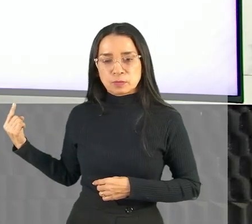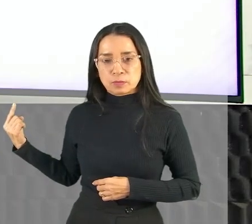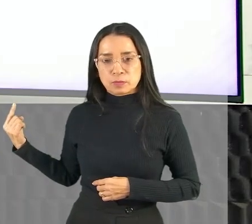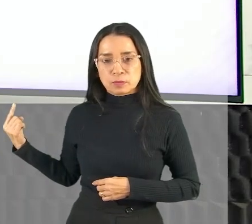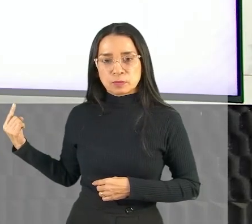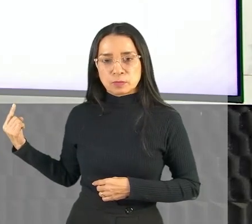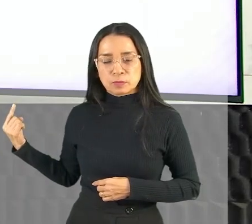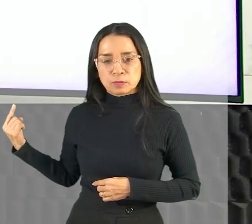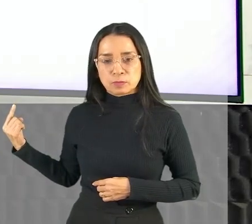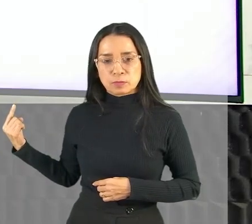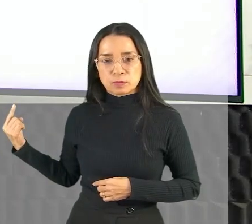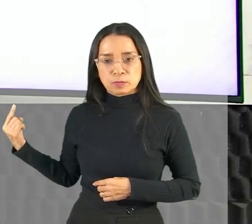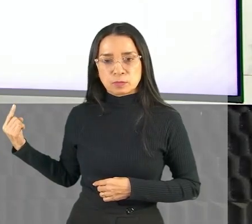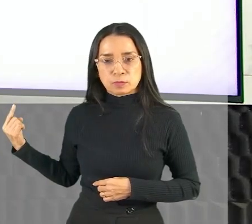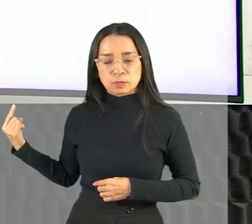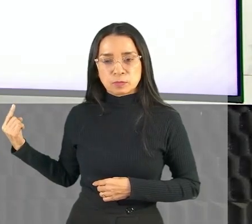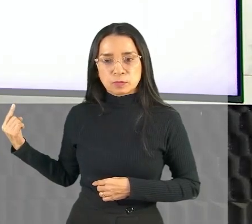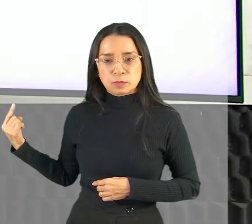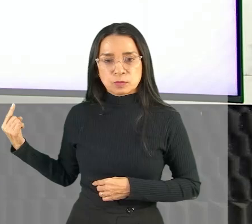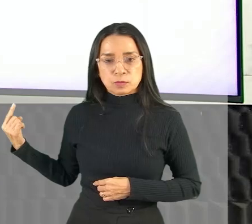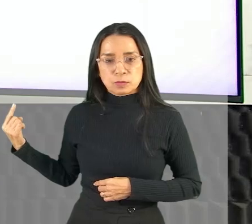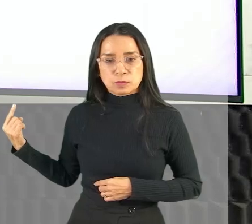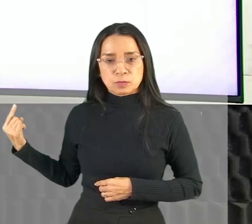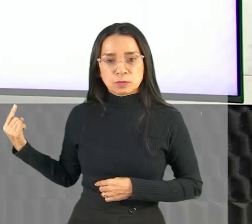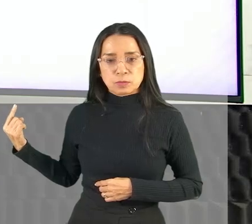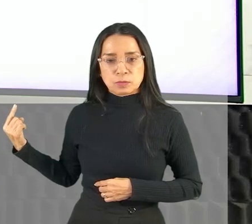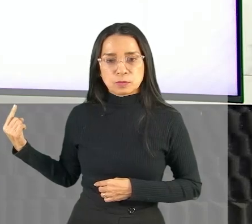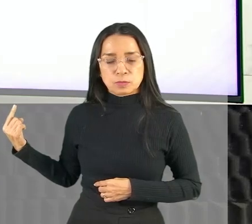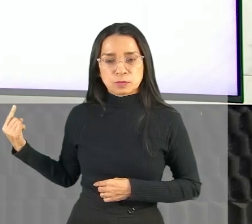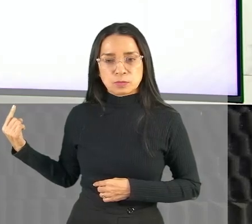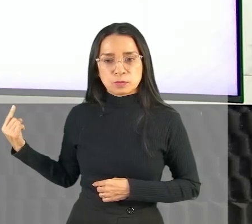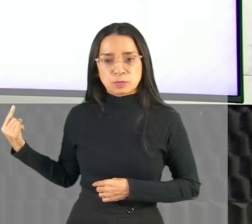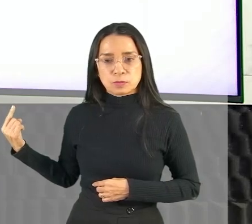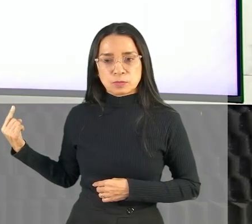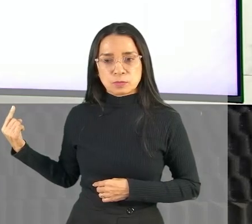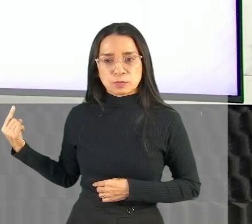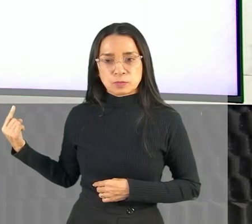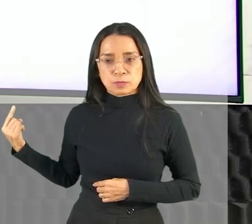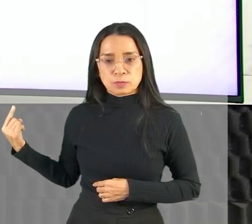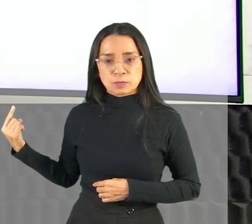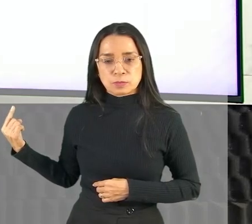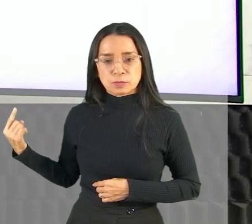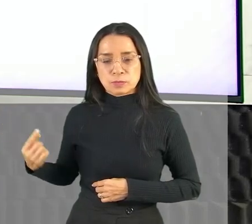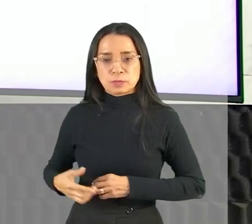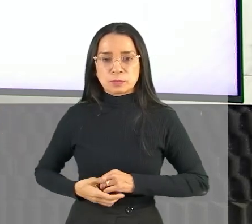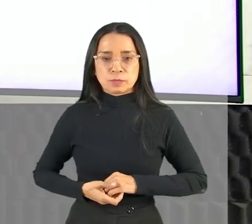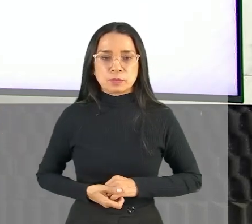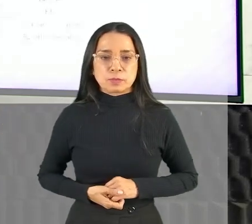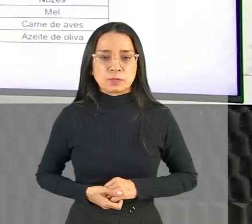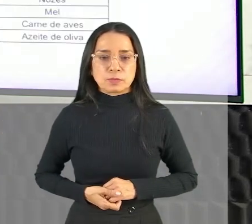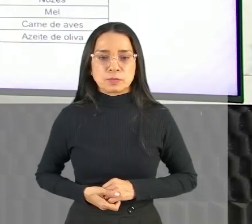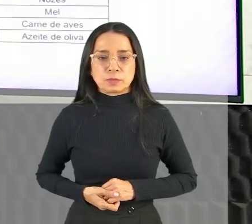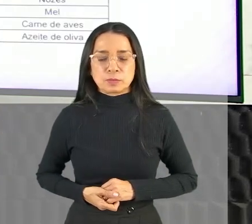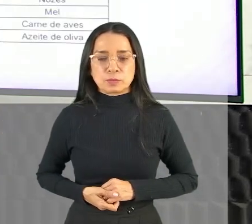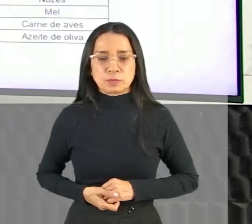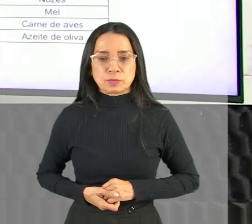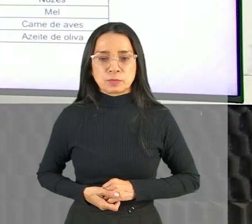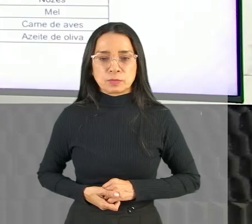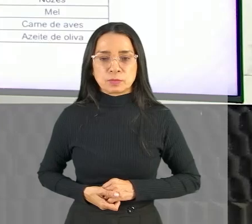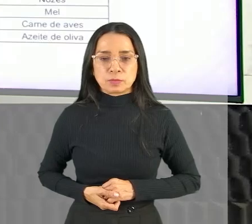de carboidrato, ó a sequência, ó. Carboidrato, ácido graxo insaturado e proteína é a...